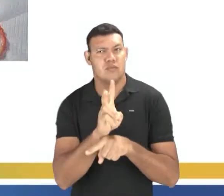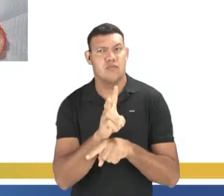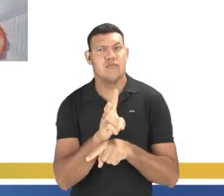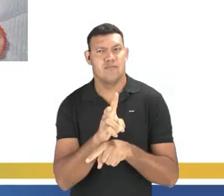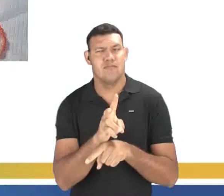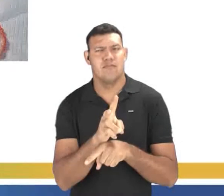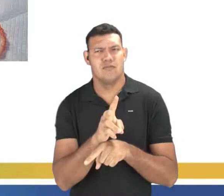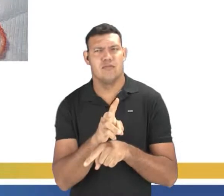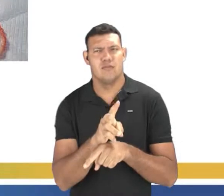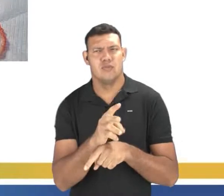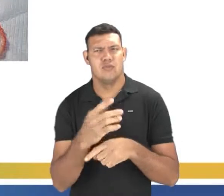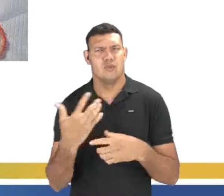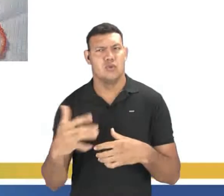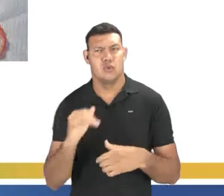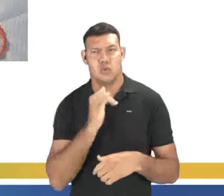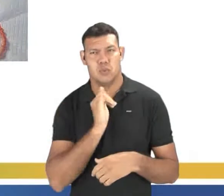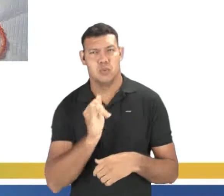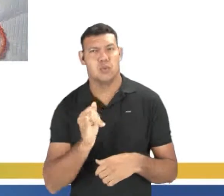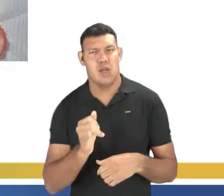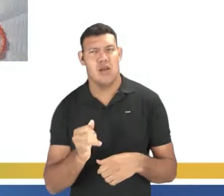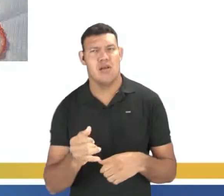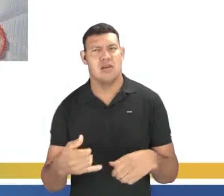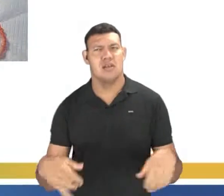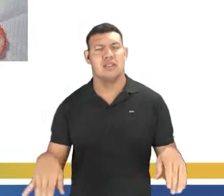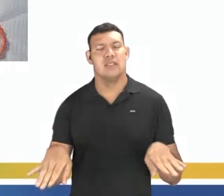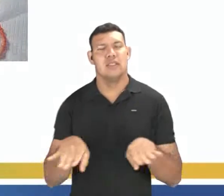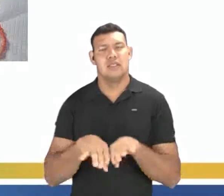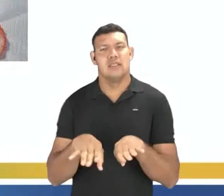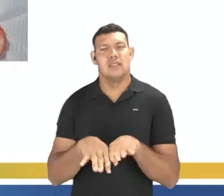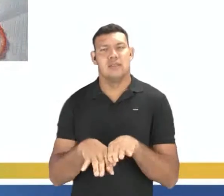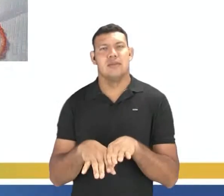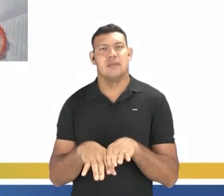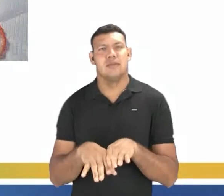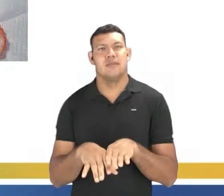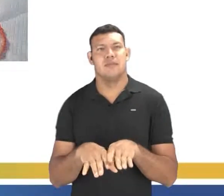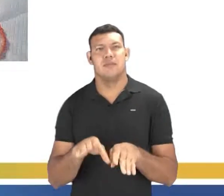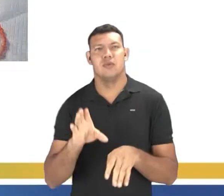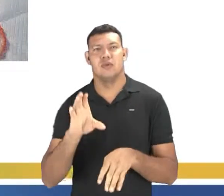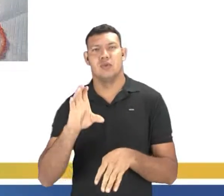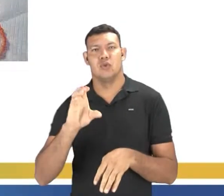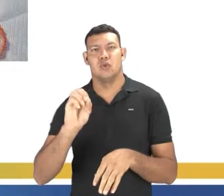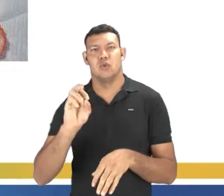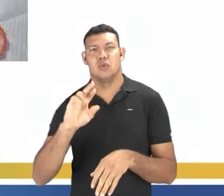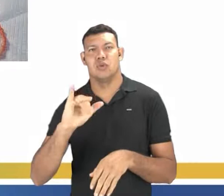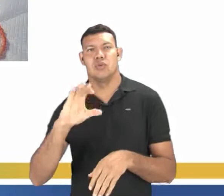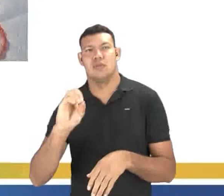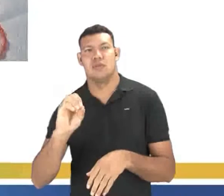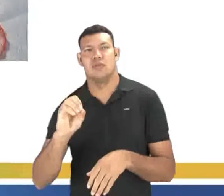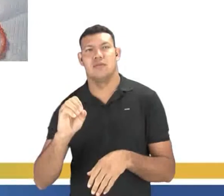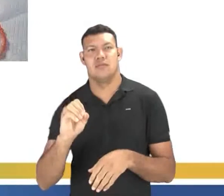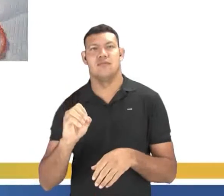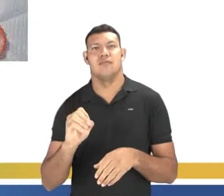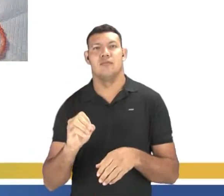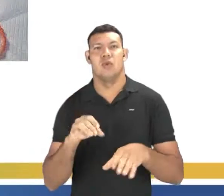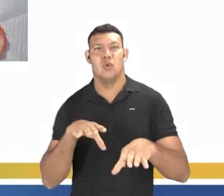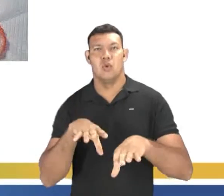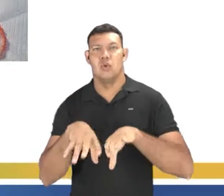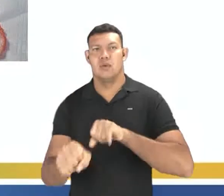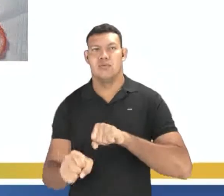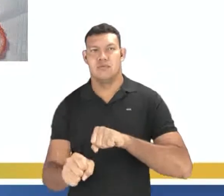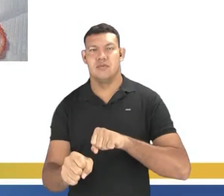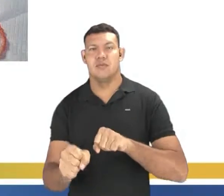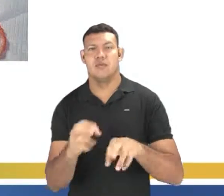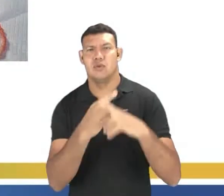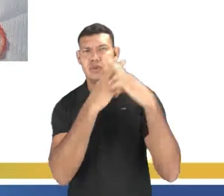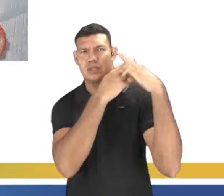frente a choques e impactos mecânicos okoro ele tem a função da membrana formada a partir do em que o Derm